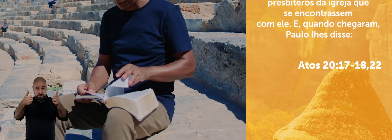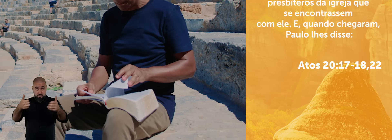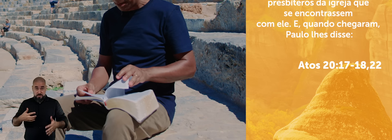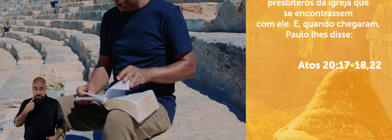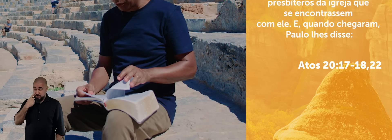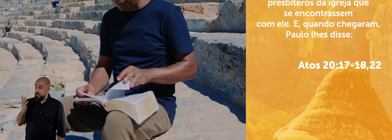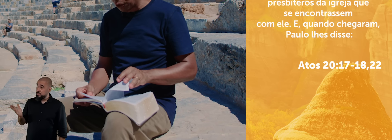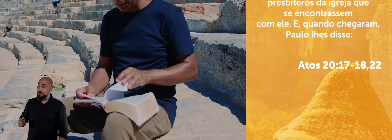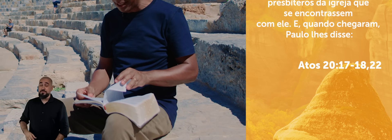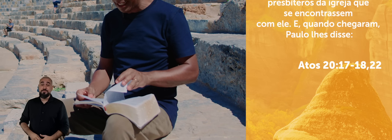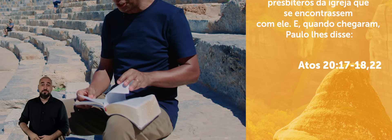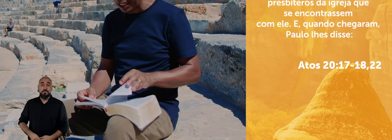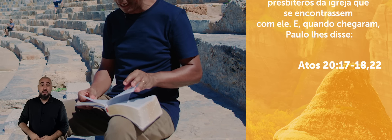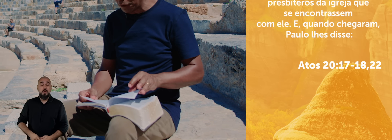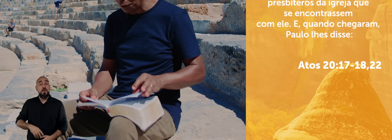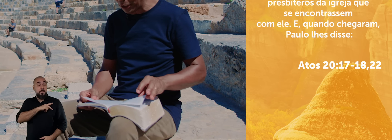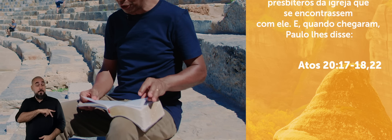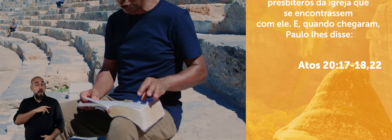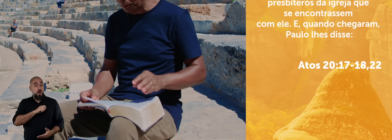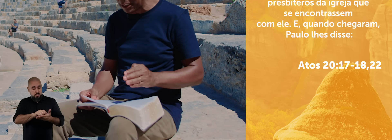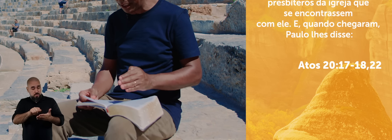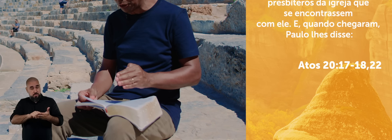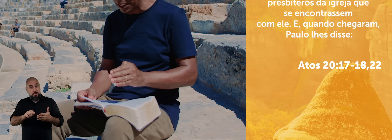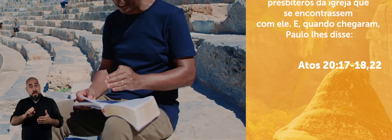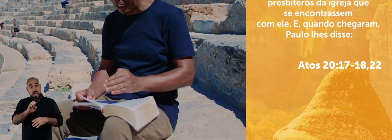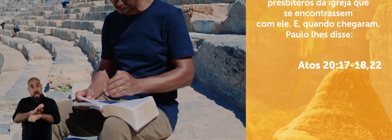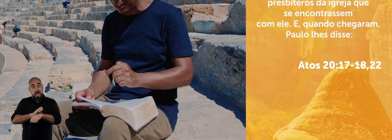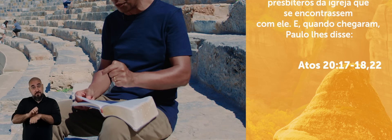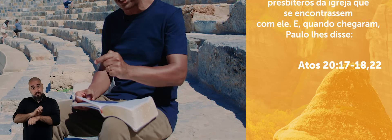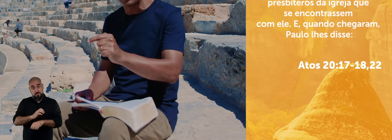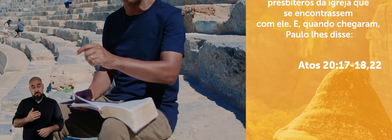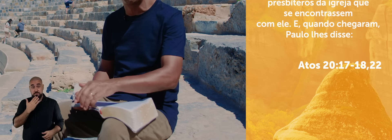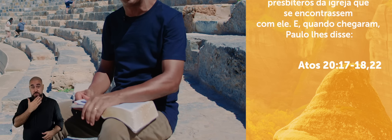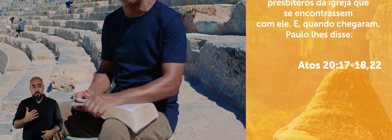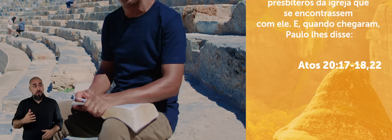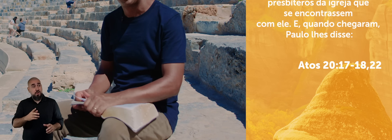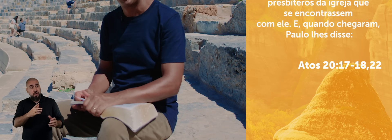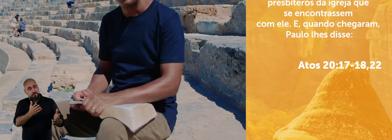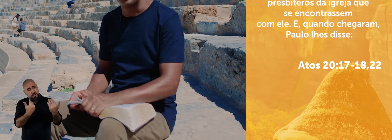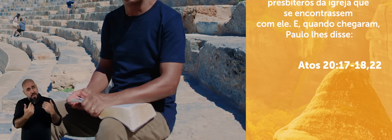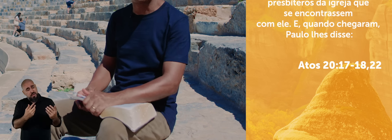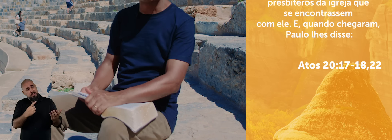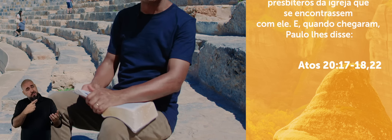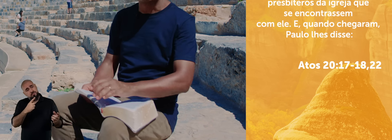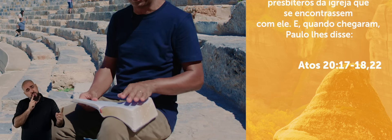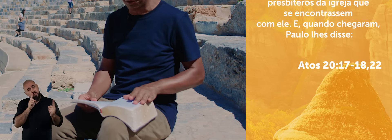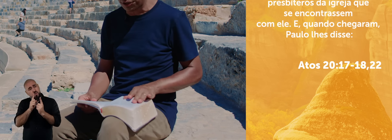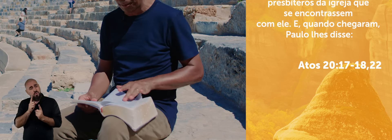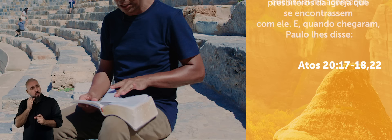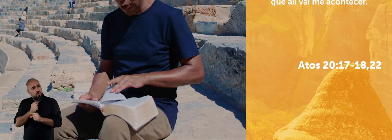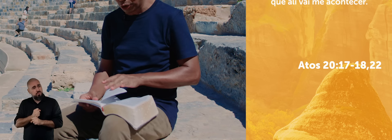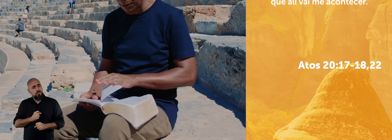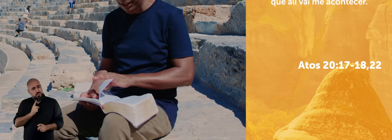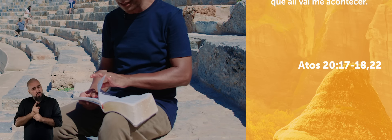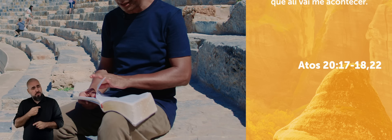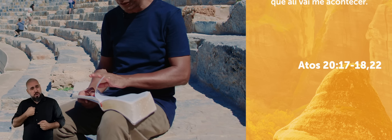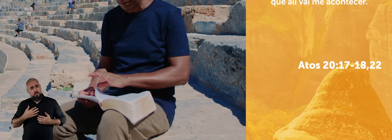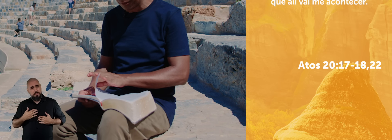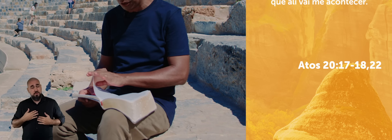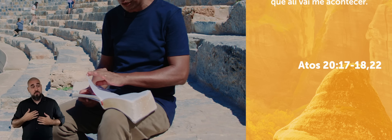Mileto, Paulo enviou uma mensagem a Éfeso pedindo aos presbíteros da igreja que se encontrassem com ele. E ele disse aos presbíteros, eu tomei